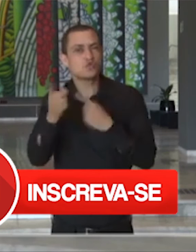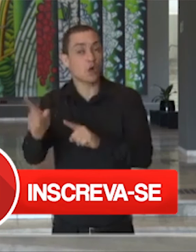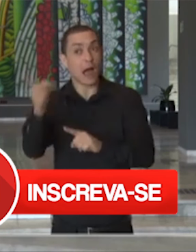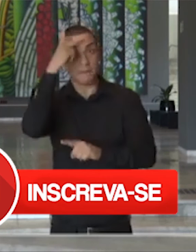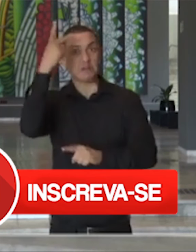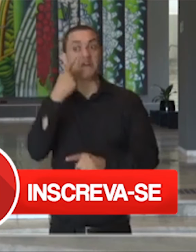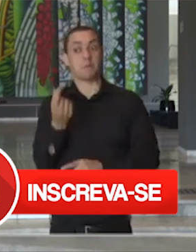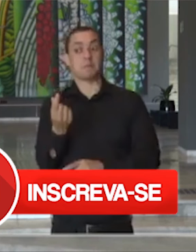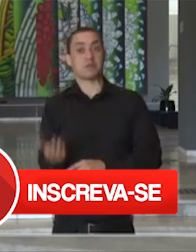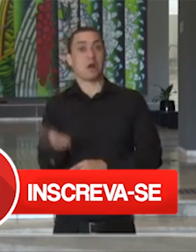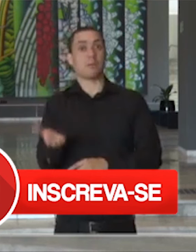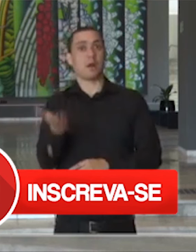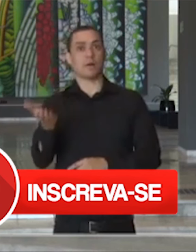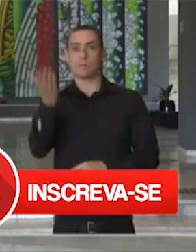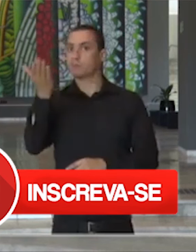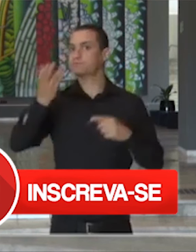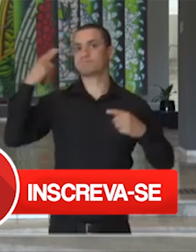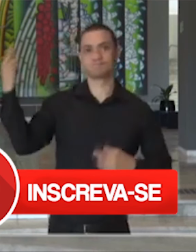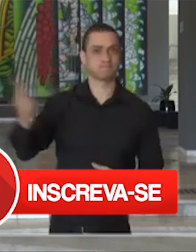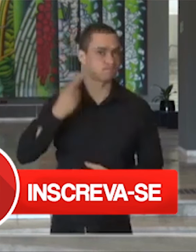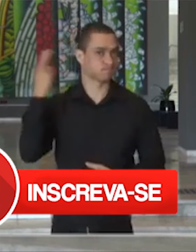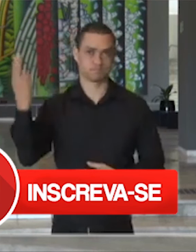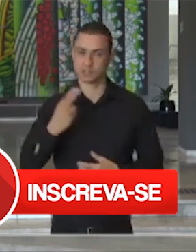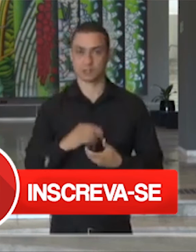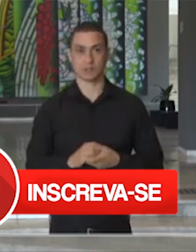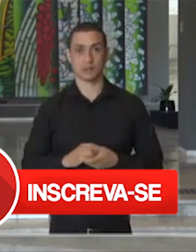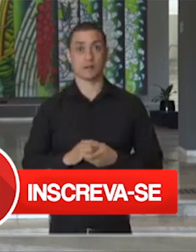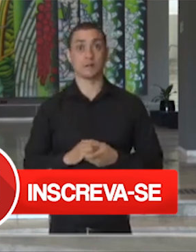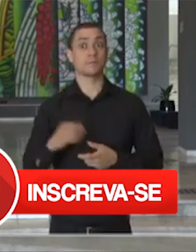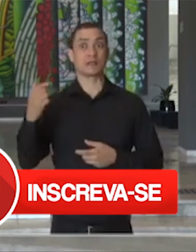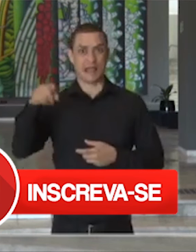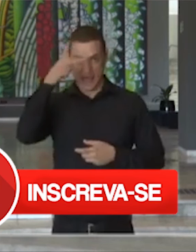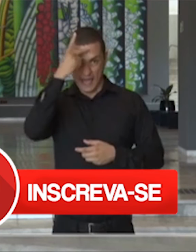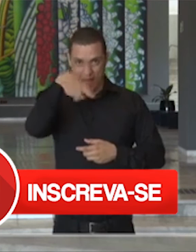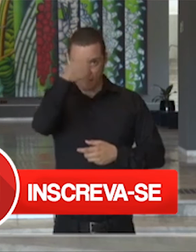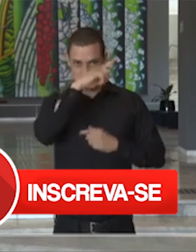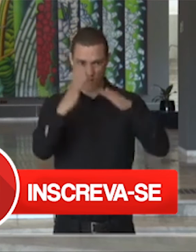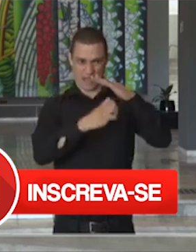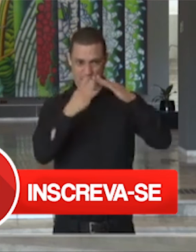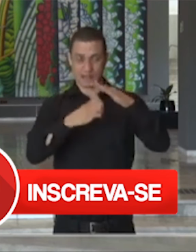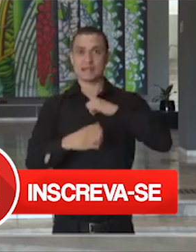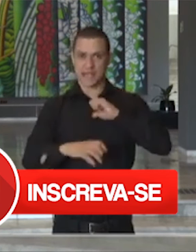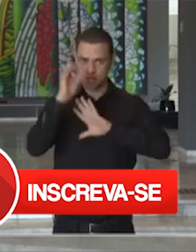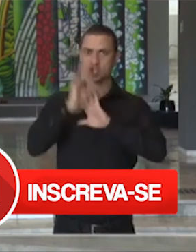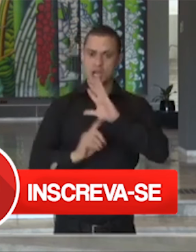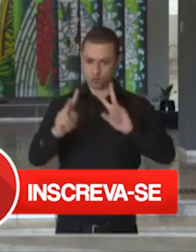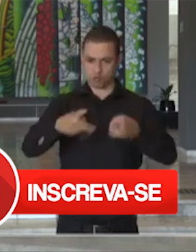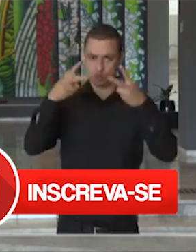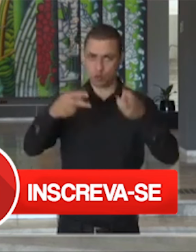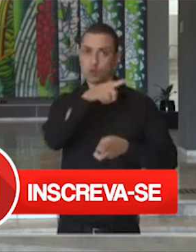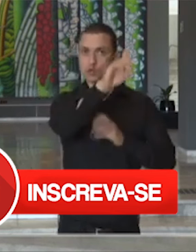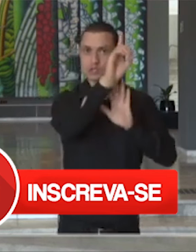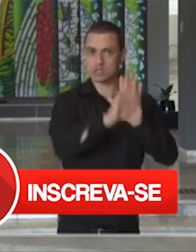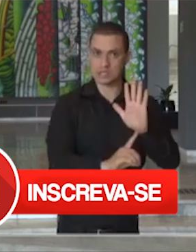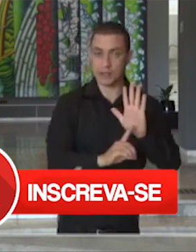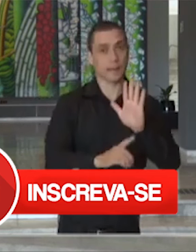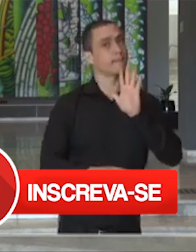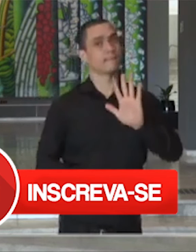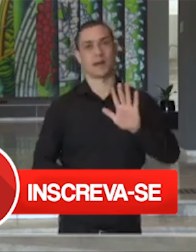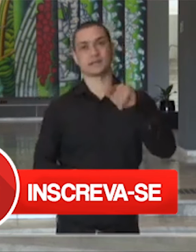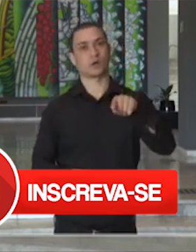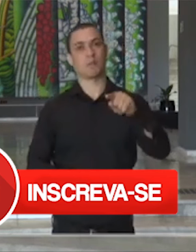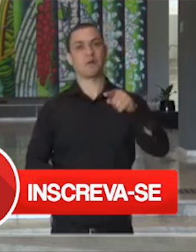especulação. O direito ao lucro, que é inerente à atividade empresarial, nesse momento